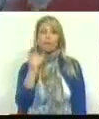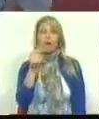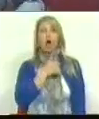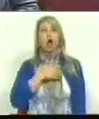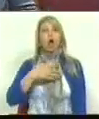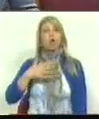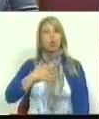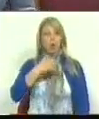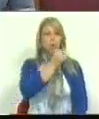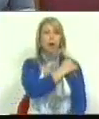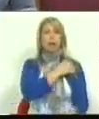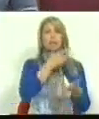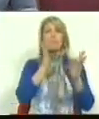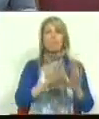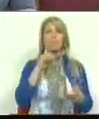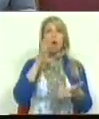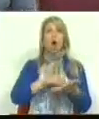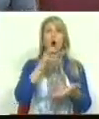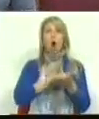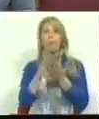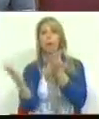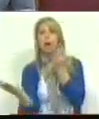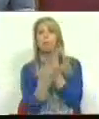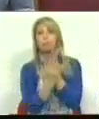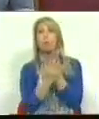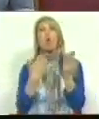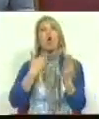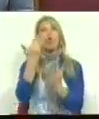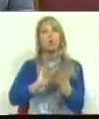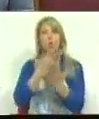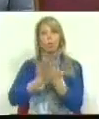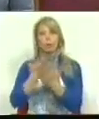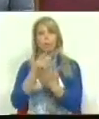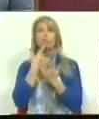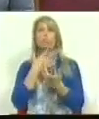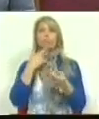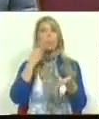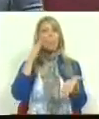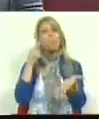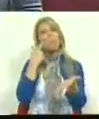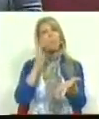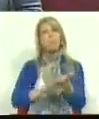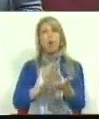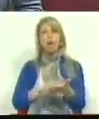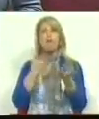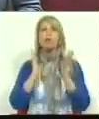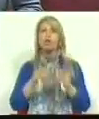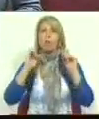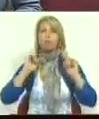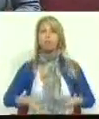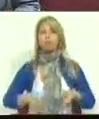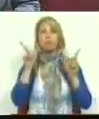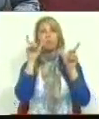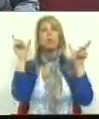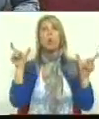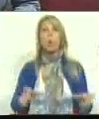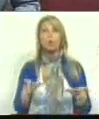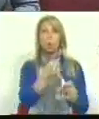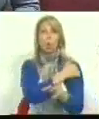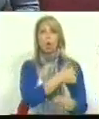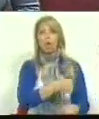do documento comprovativo de que foi iniciado o procedimento de controle prévio da operação urbanística em